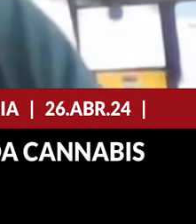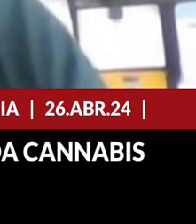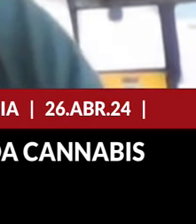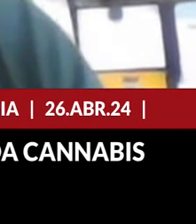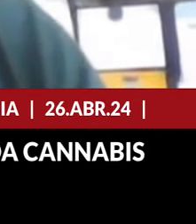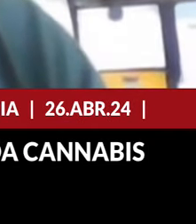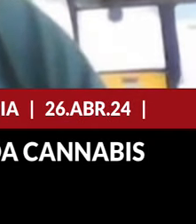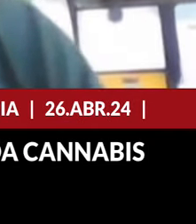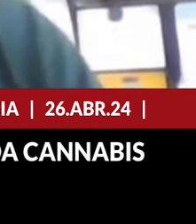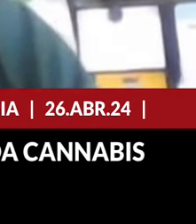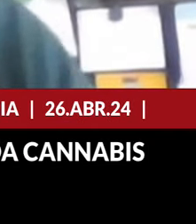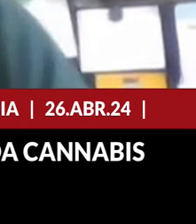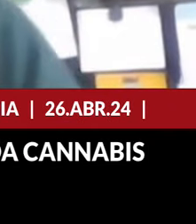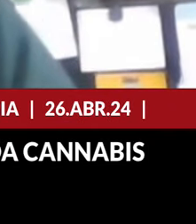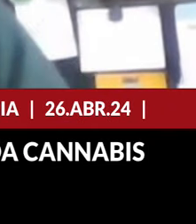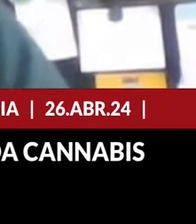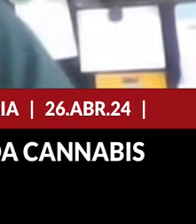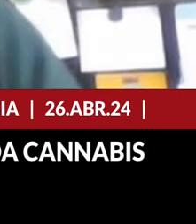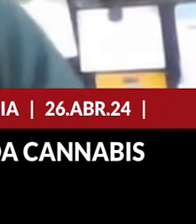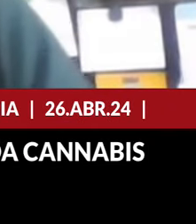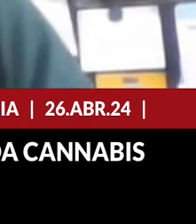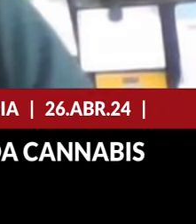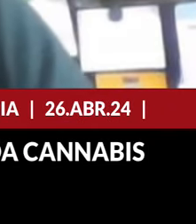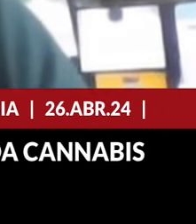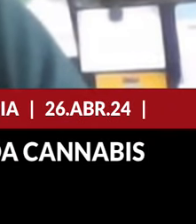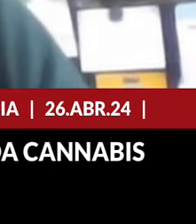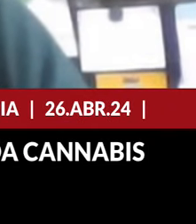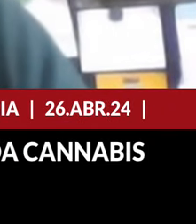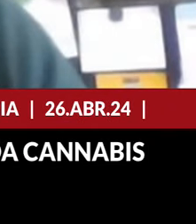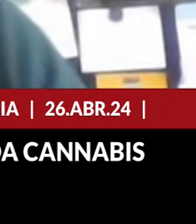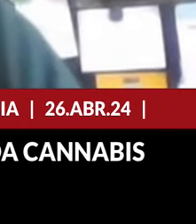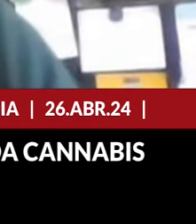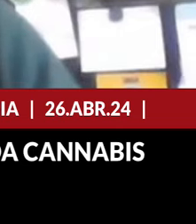como Núcleo de Estudos multidisciplinar o